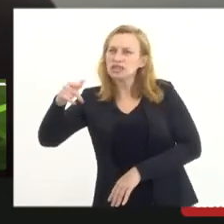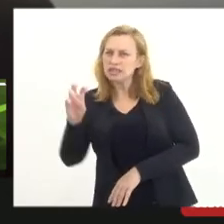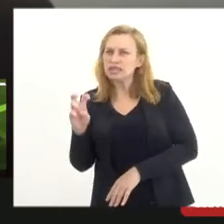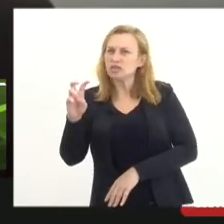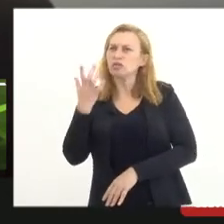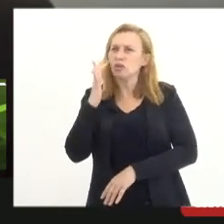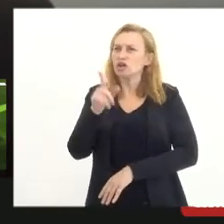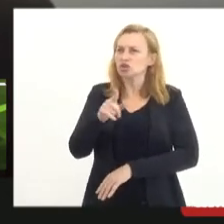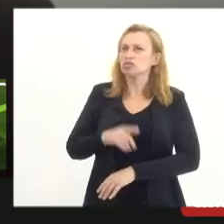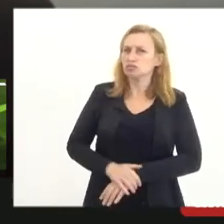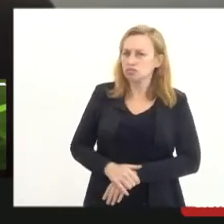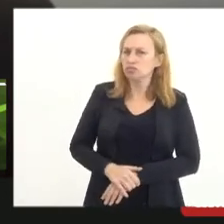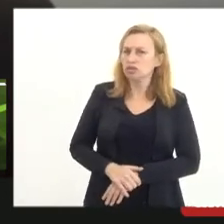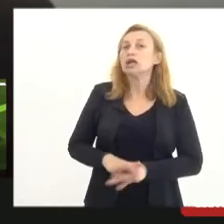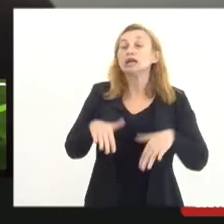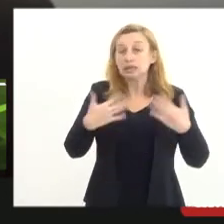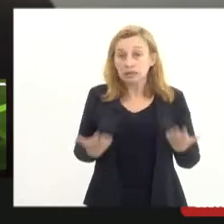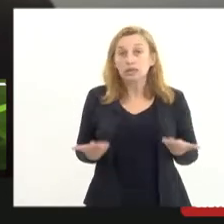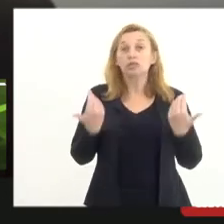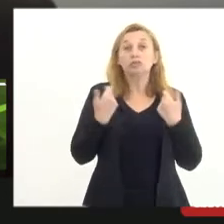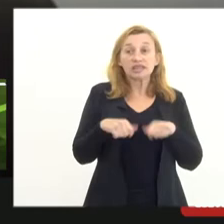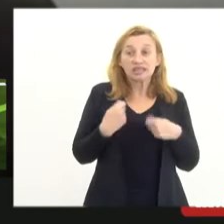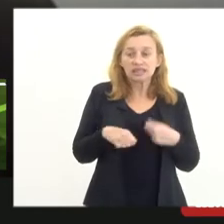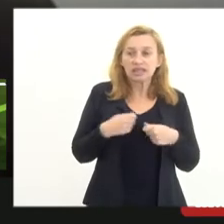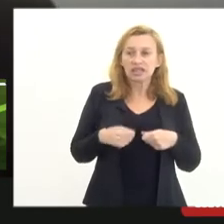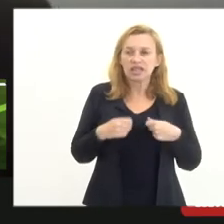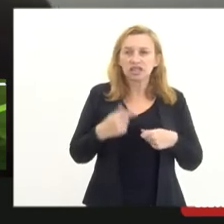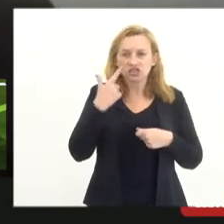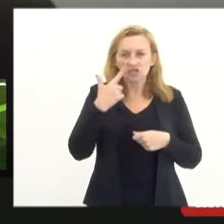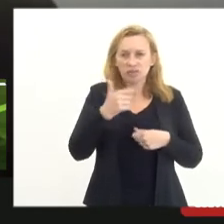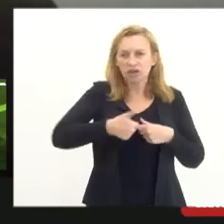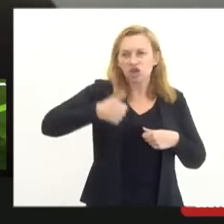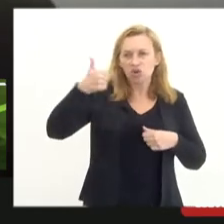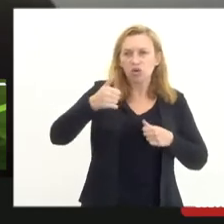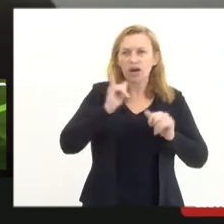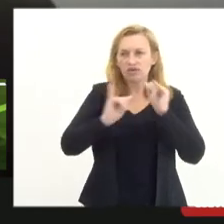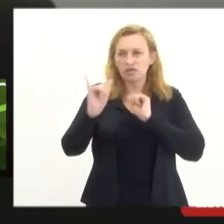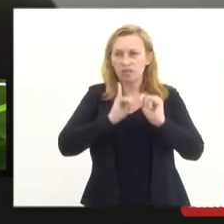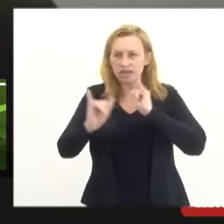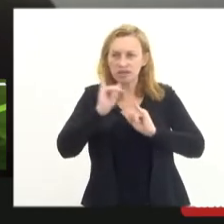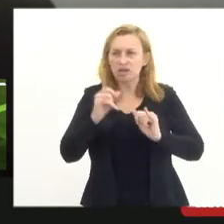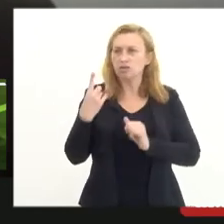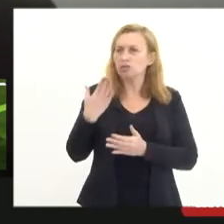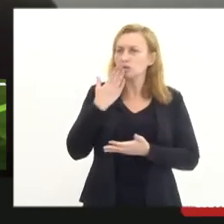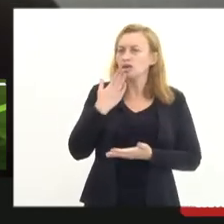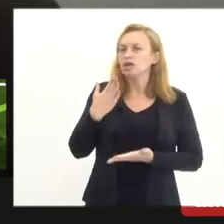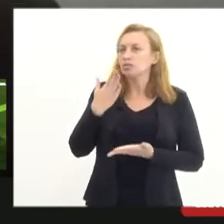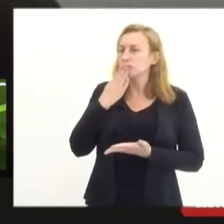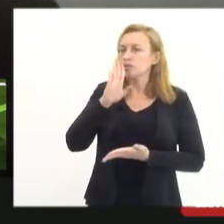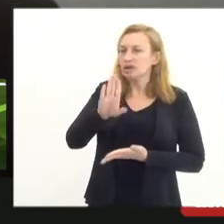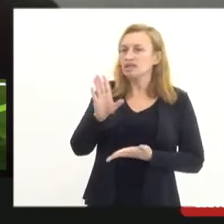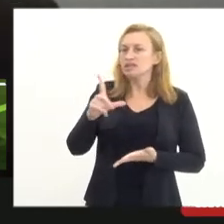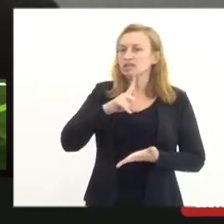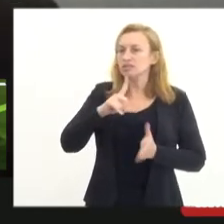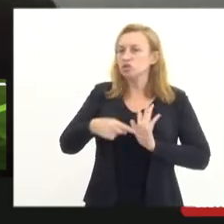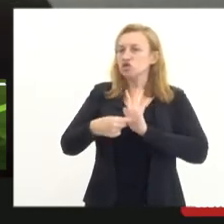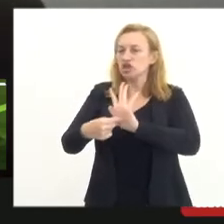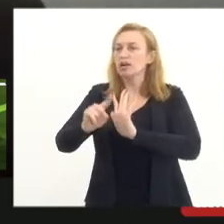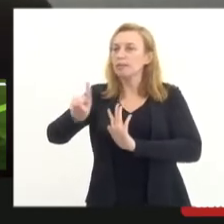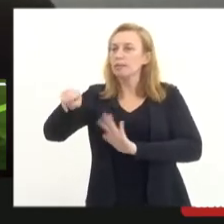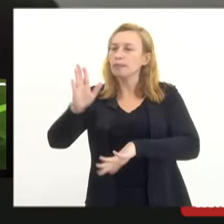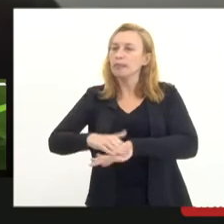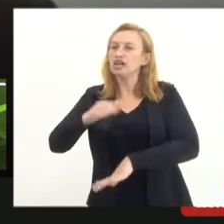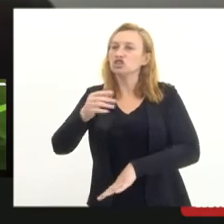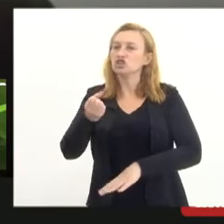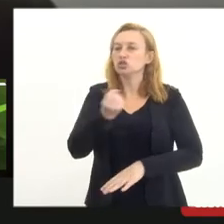salvo engano, tá? Então eu teria que checar essa informação, me comprometo aqui a trazer mais dados num próximo momento